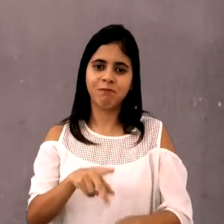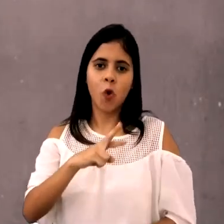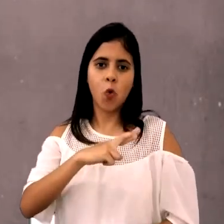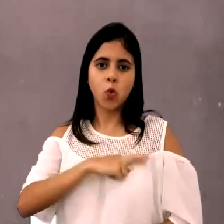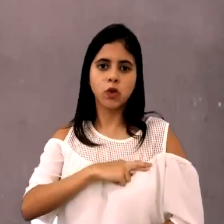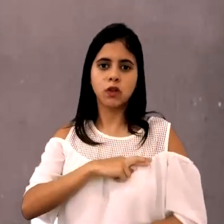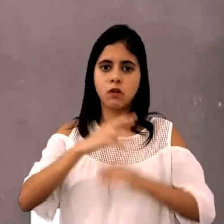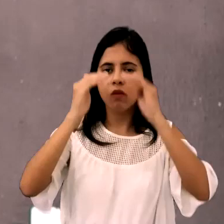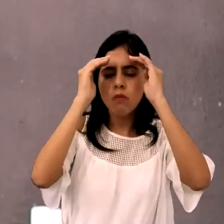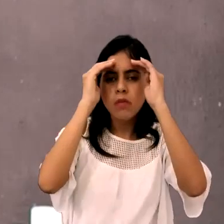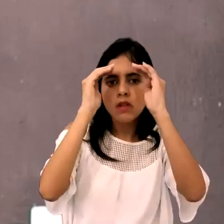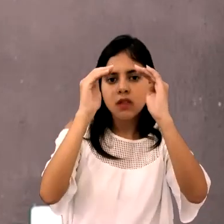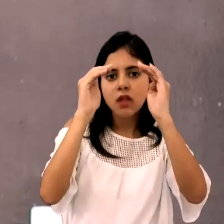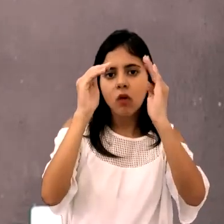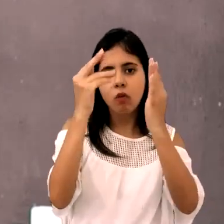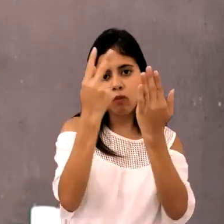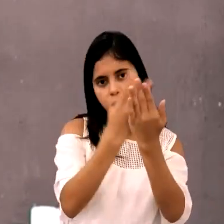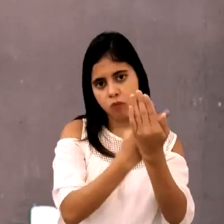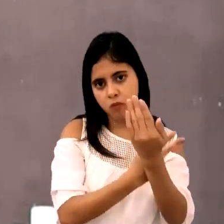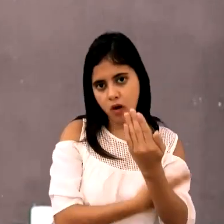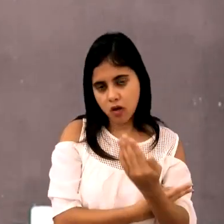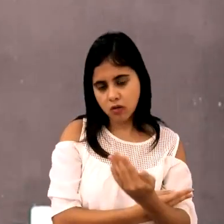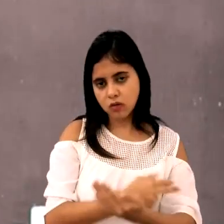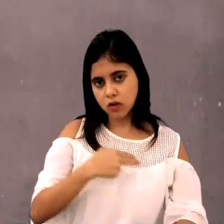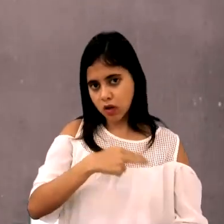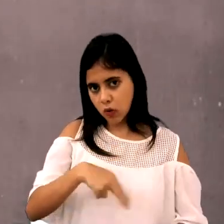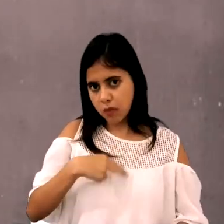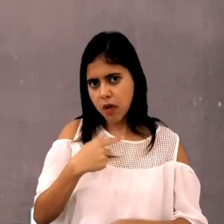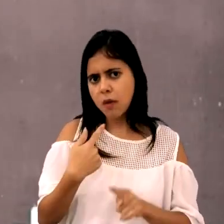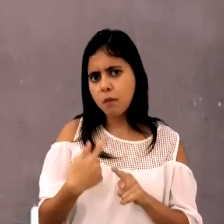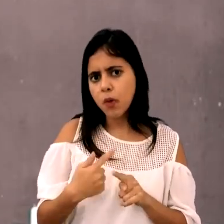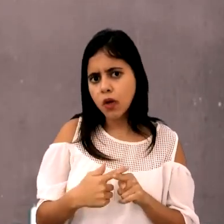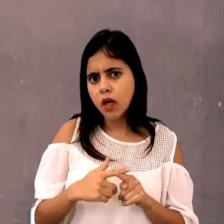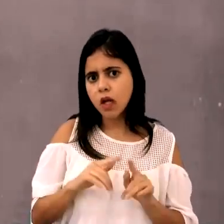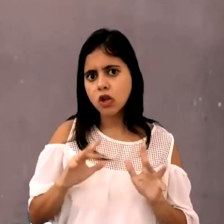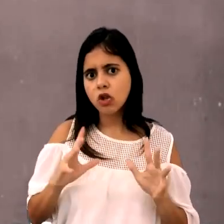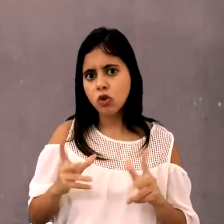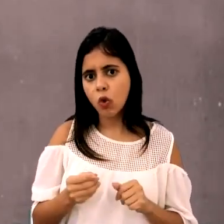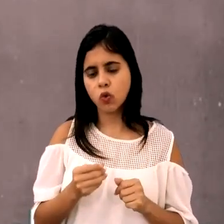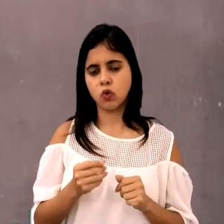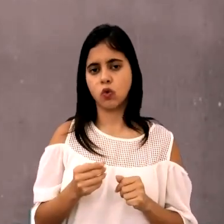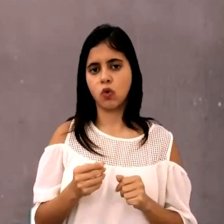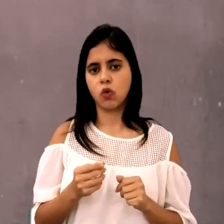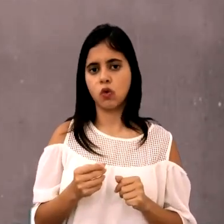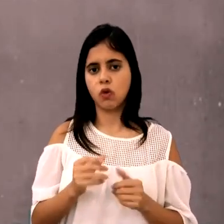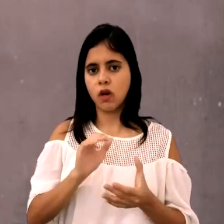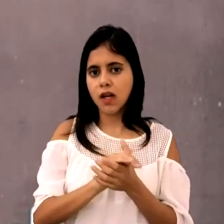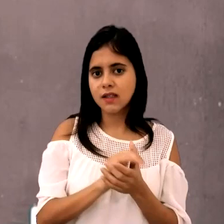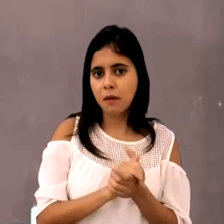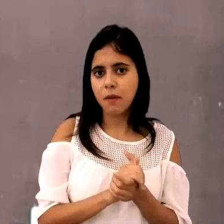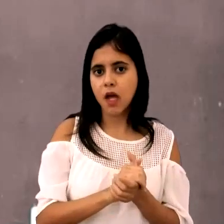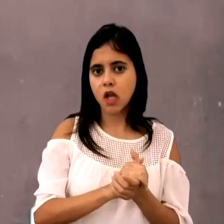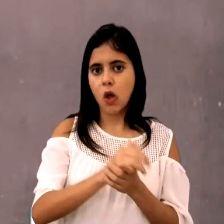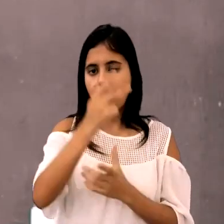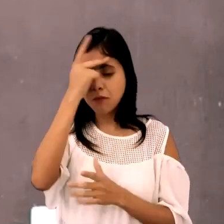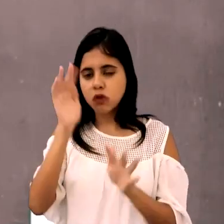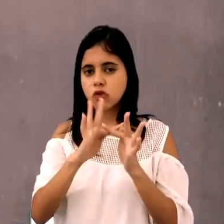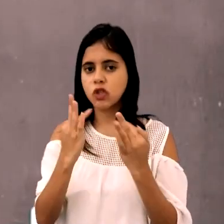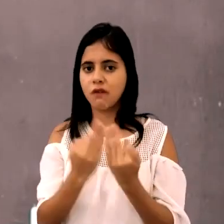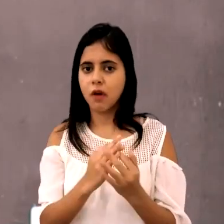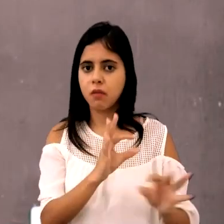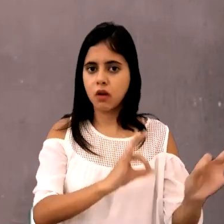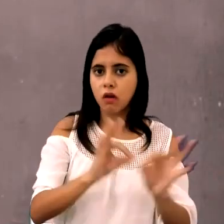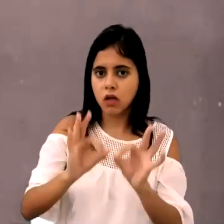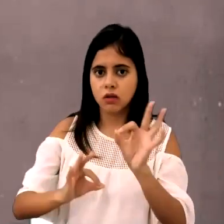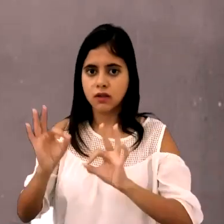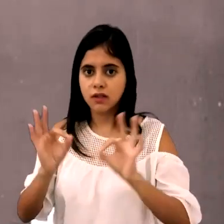Ruth seguiu o plano, por quê? Todo o casamento era arranjado por familiares. Ruth não